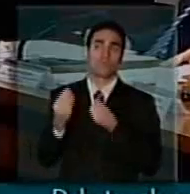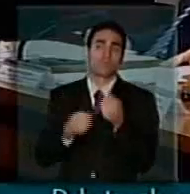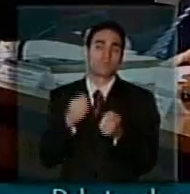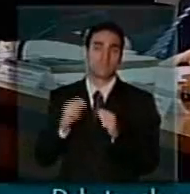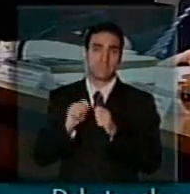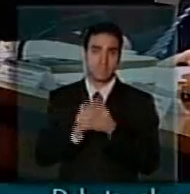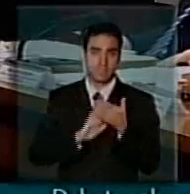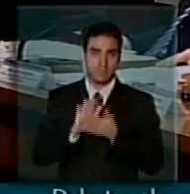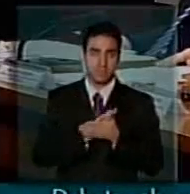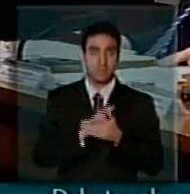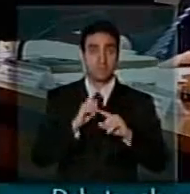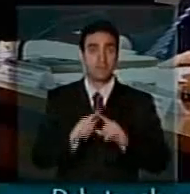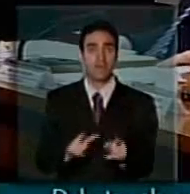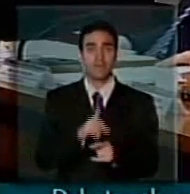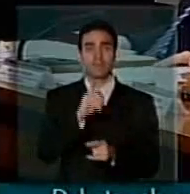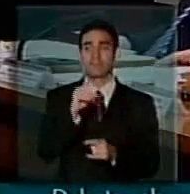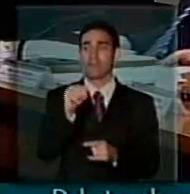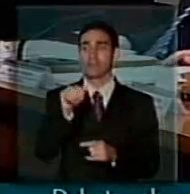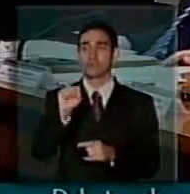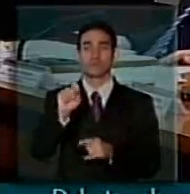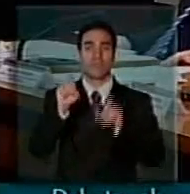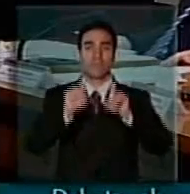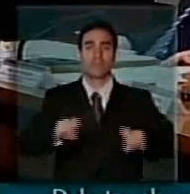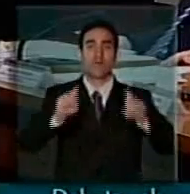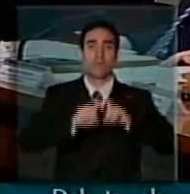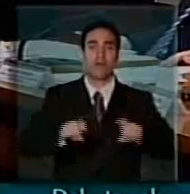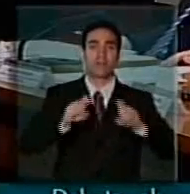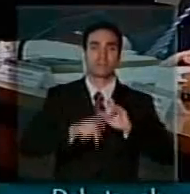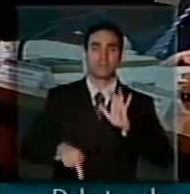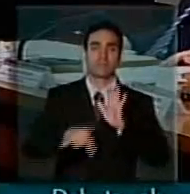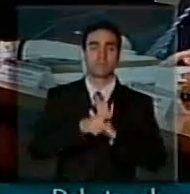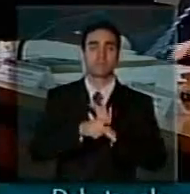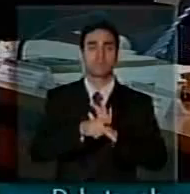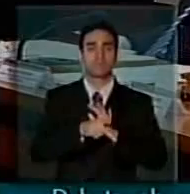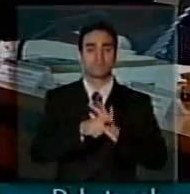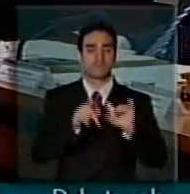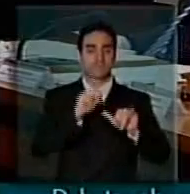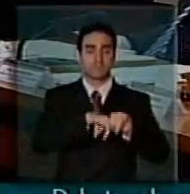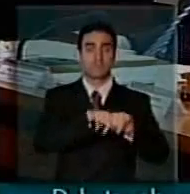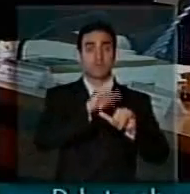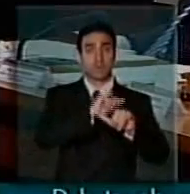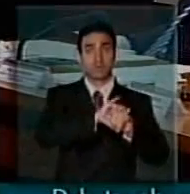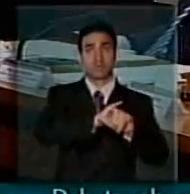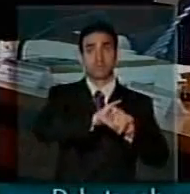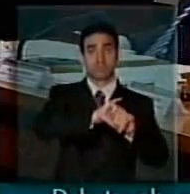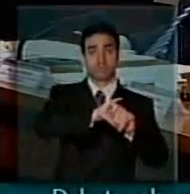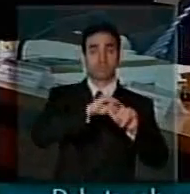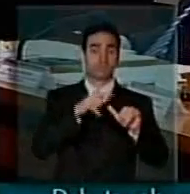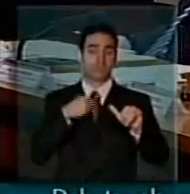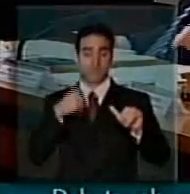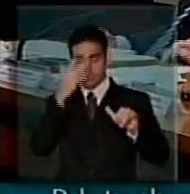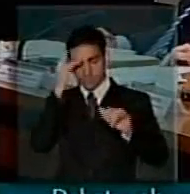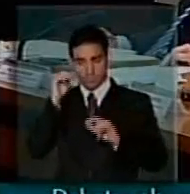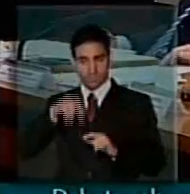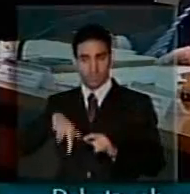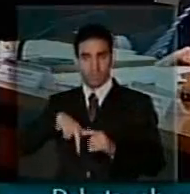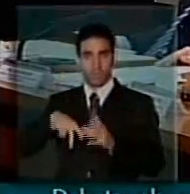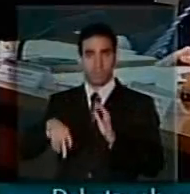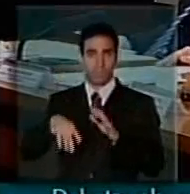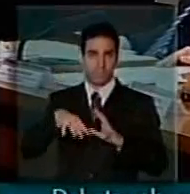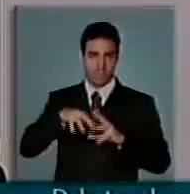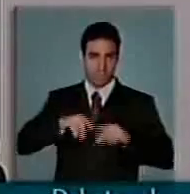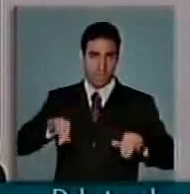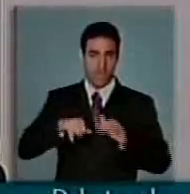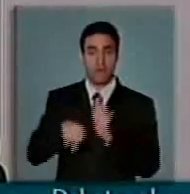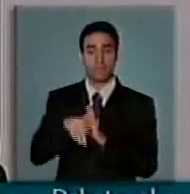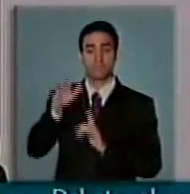por dados, sim, o controlador também pode mandar uma mensagem por dados para a aeronave, específica, para